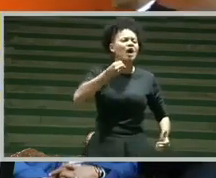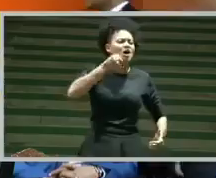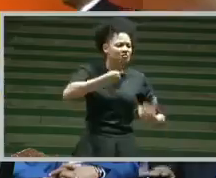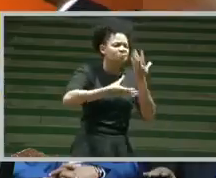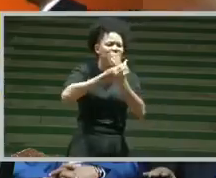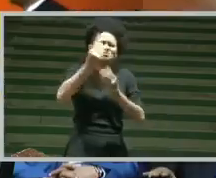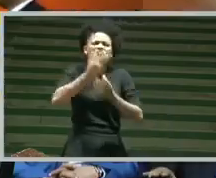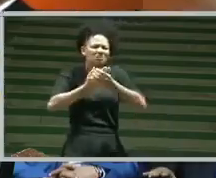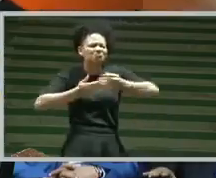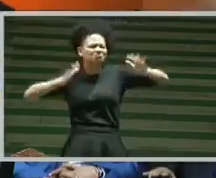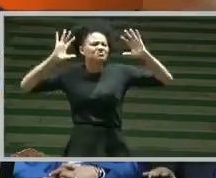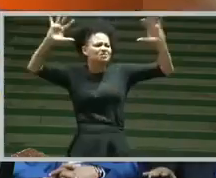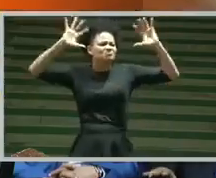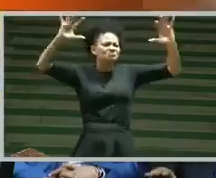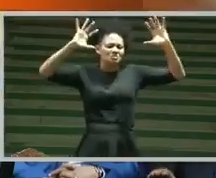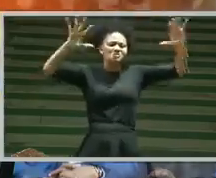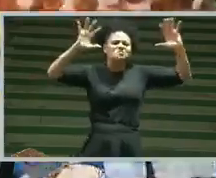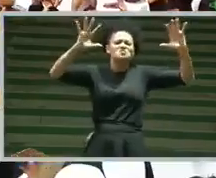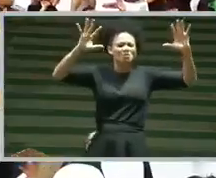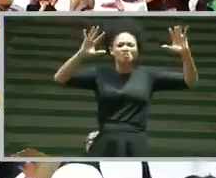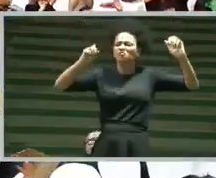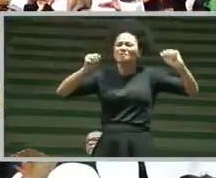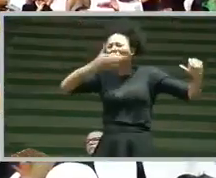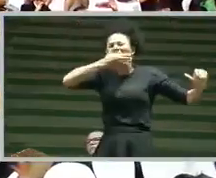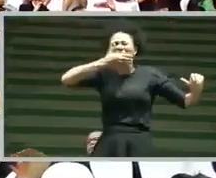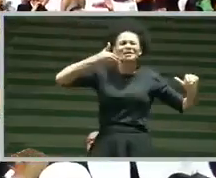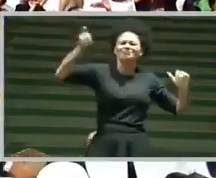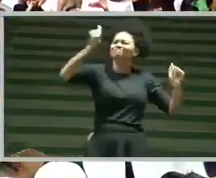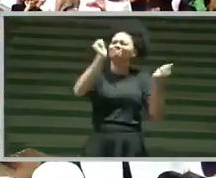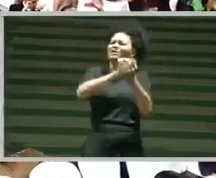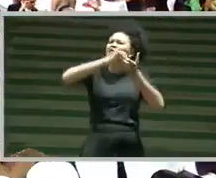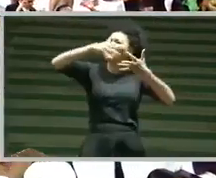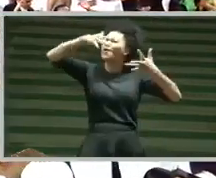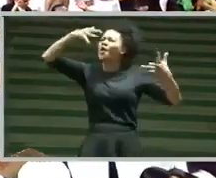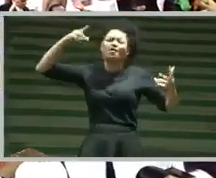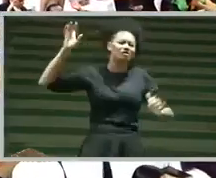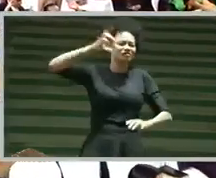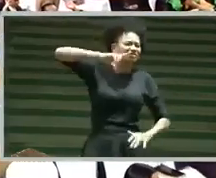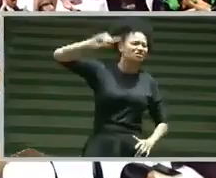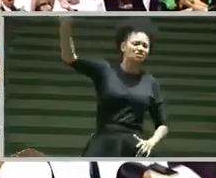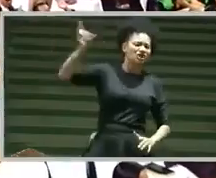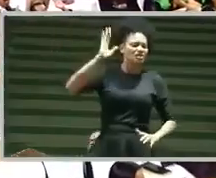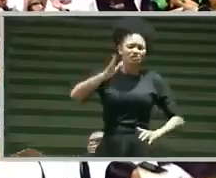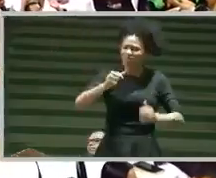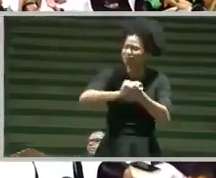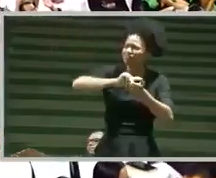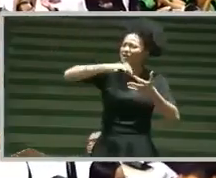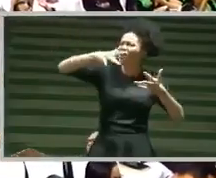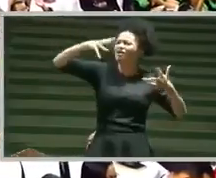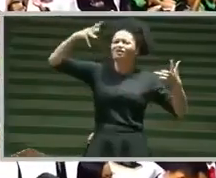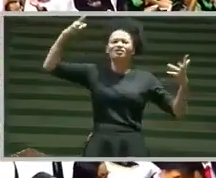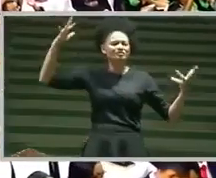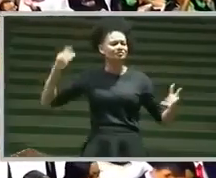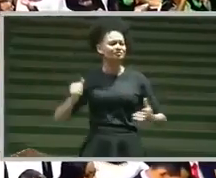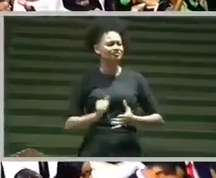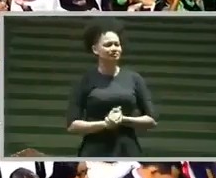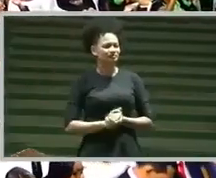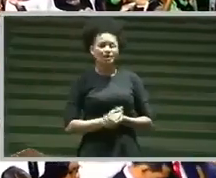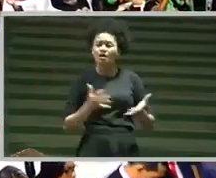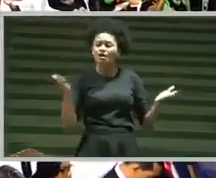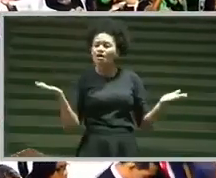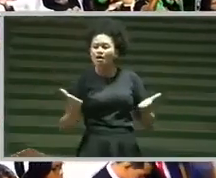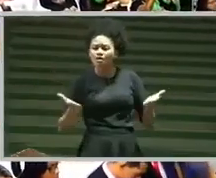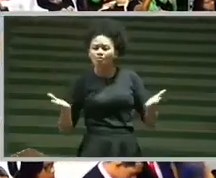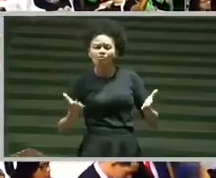a sua mão e já aproveite para dar o melhor glória a Deus que você já deu aqui nesta noite.